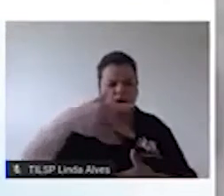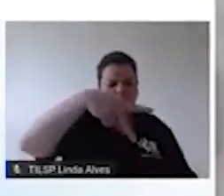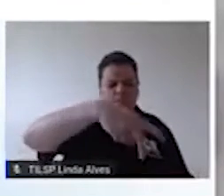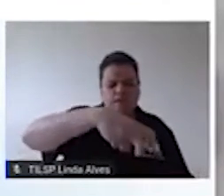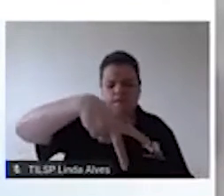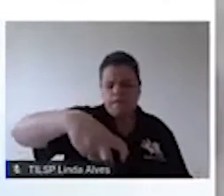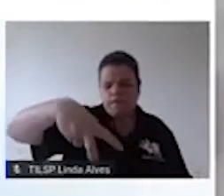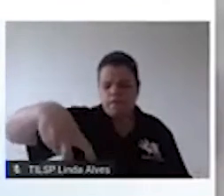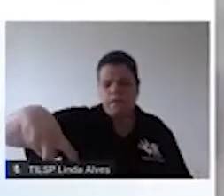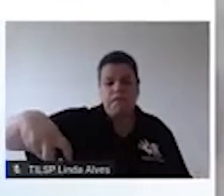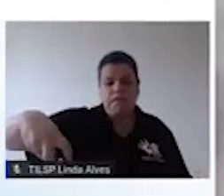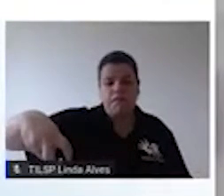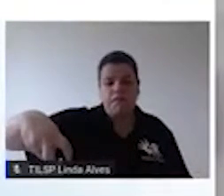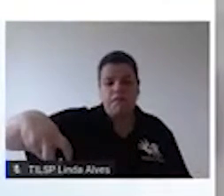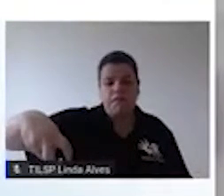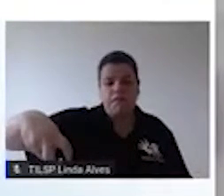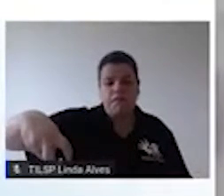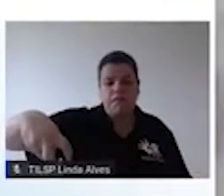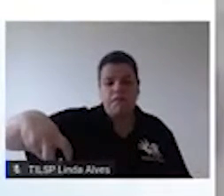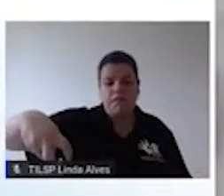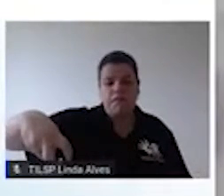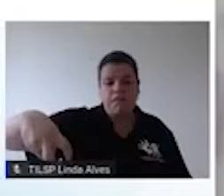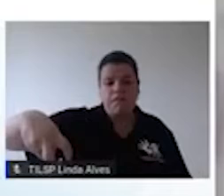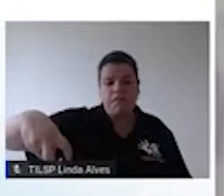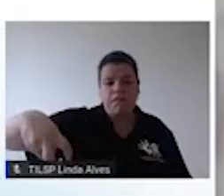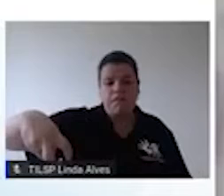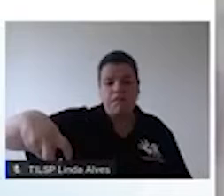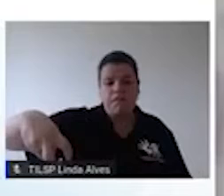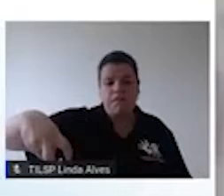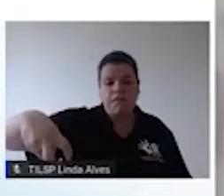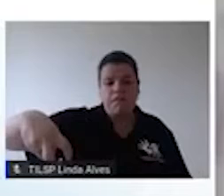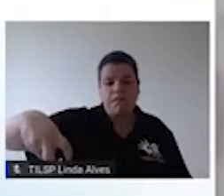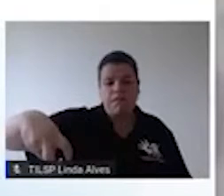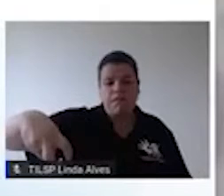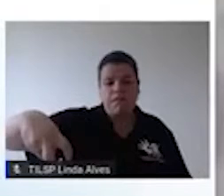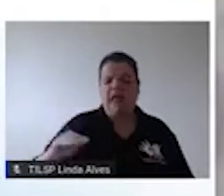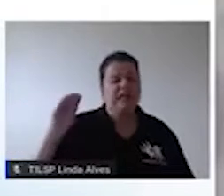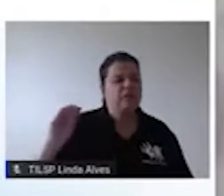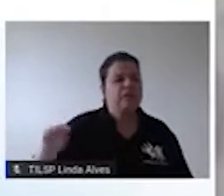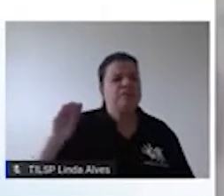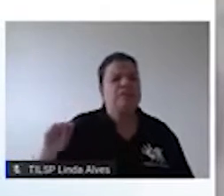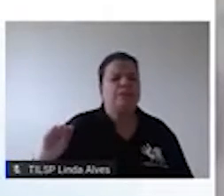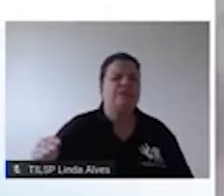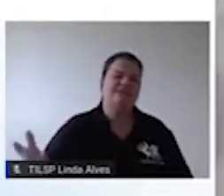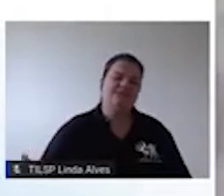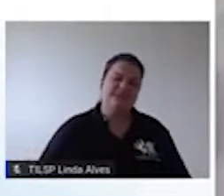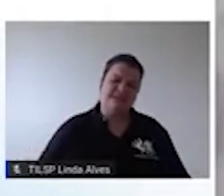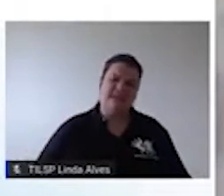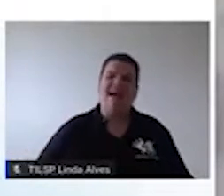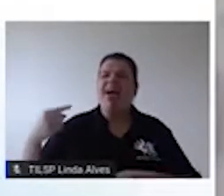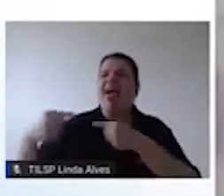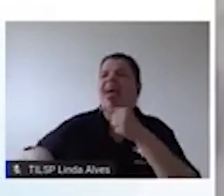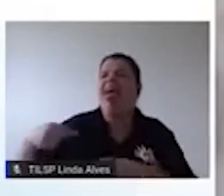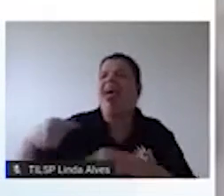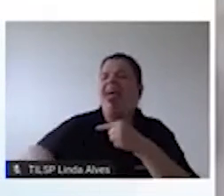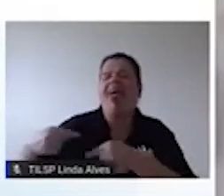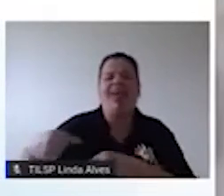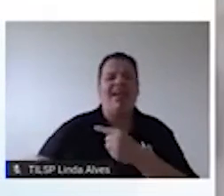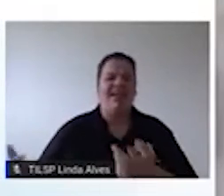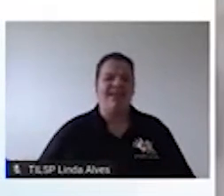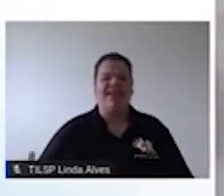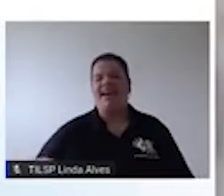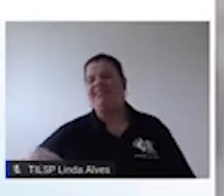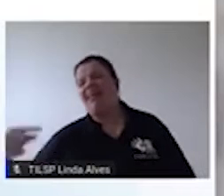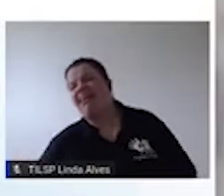entanto, o Ministério da Saúde ele fica com negaças, ele fica com politizações de vai, de